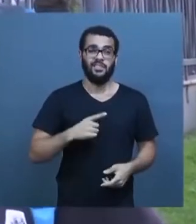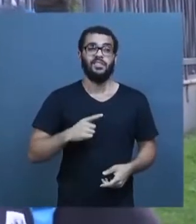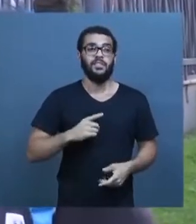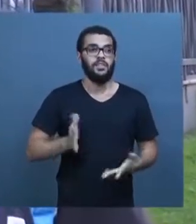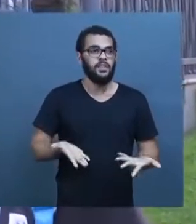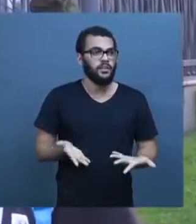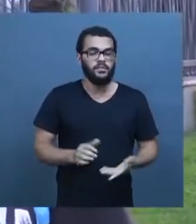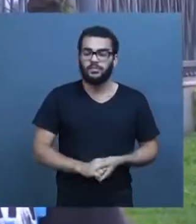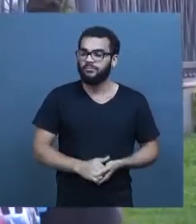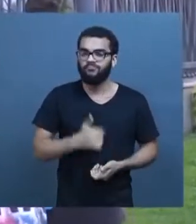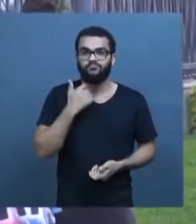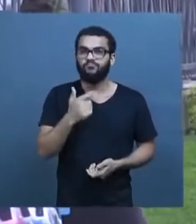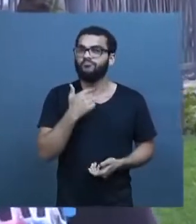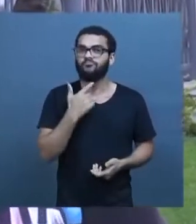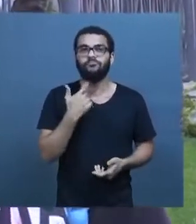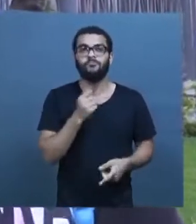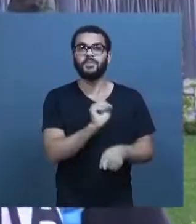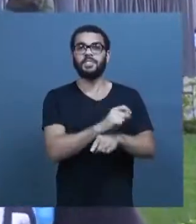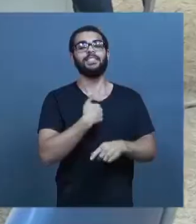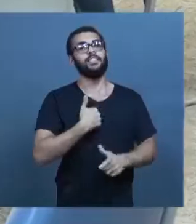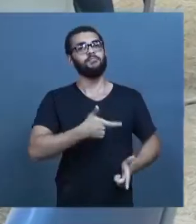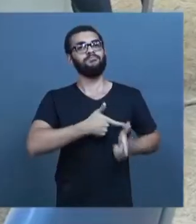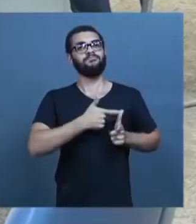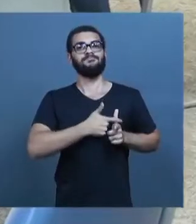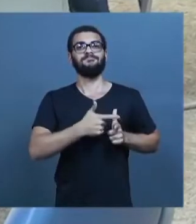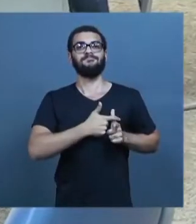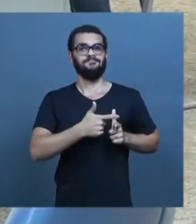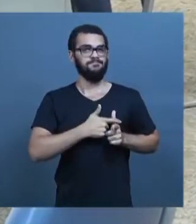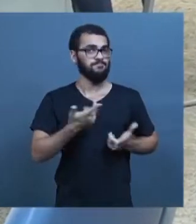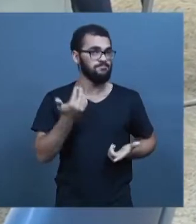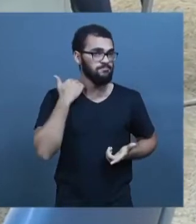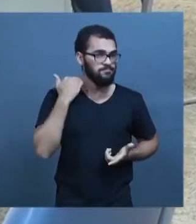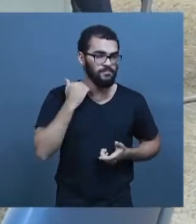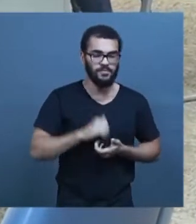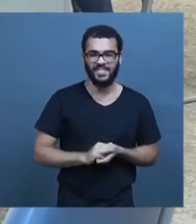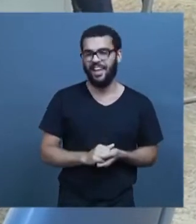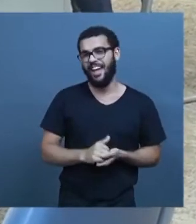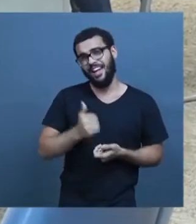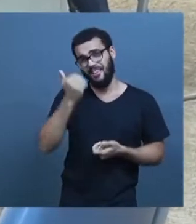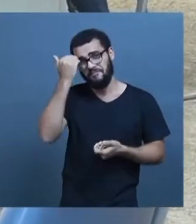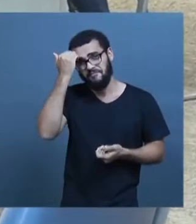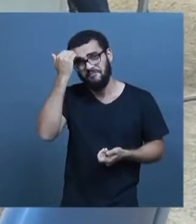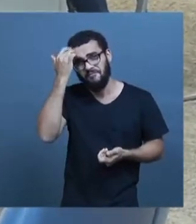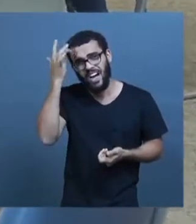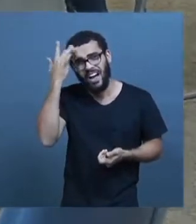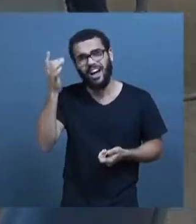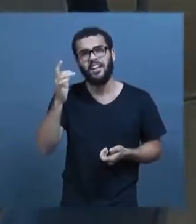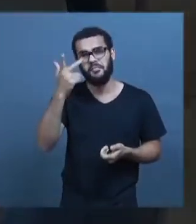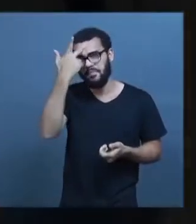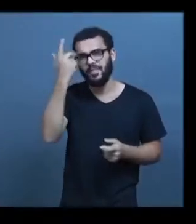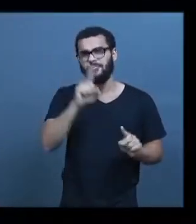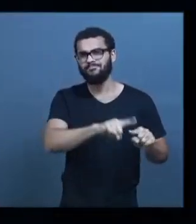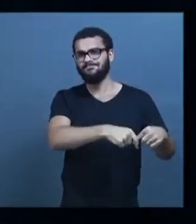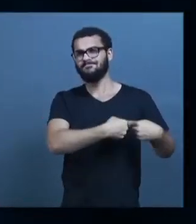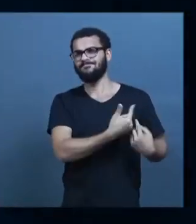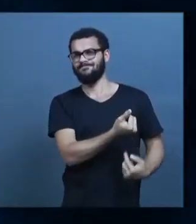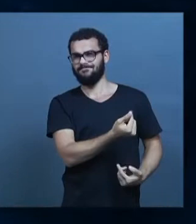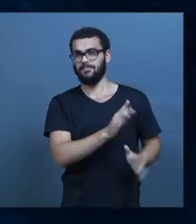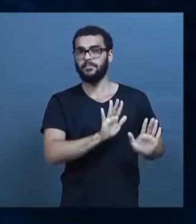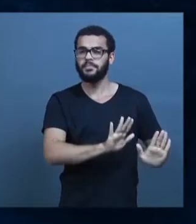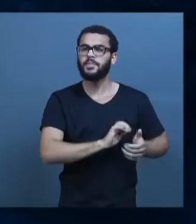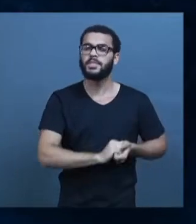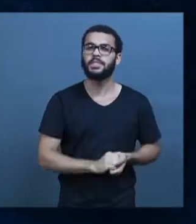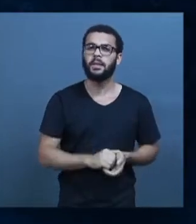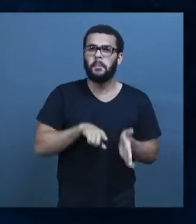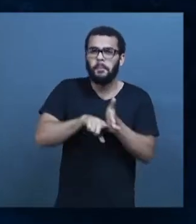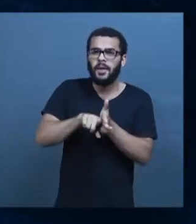Eu tô até devendo pro banco agora. É um empréstimo fácil de conseguir, mas também muito caro. Segundo uma pesquisa